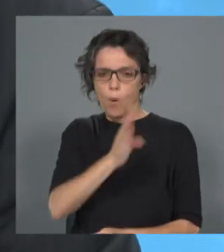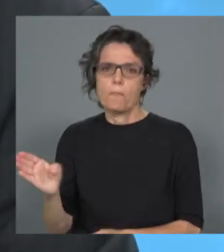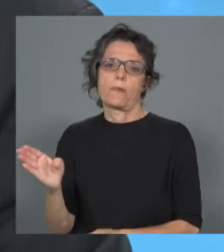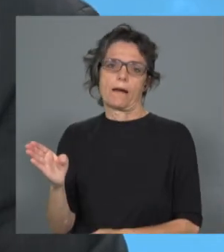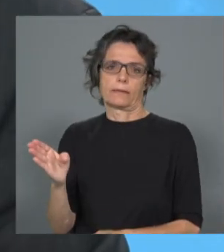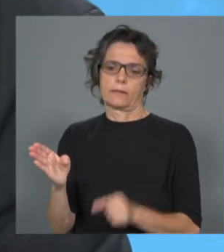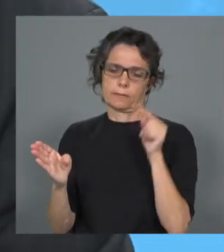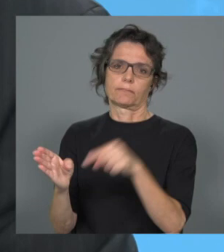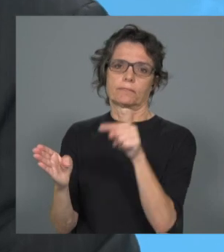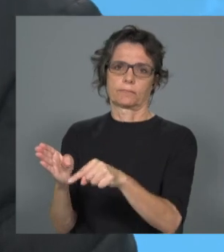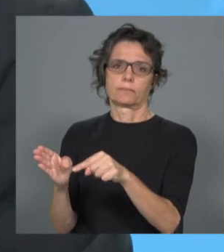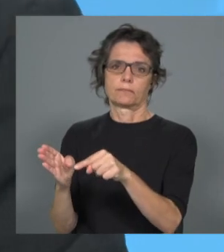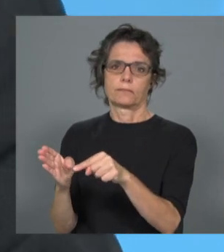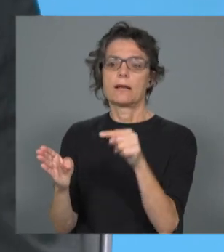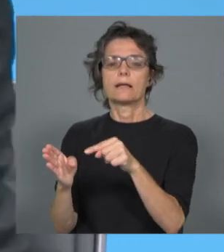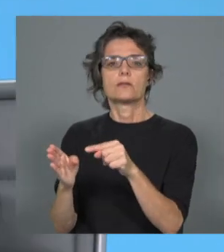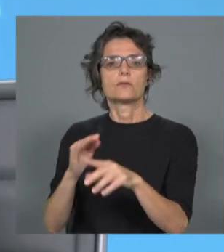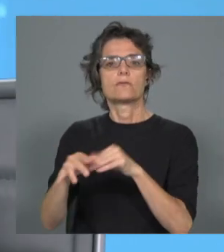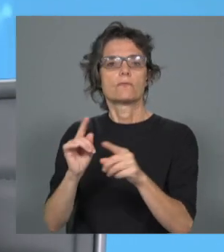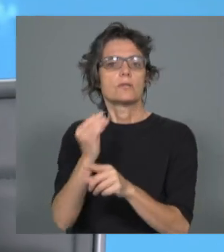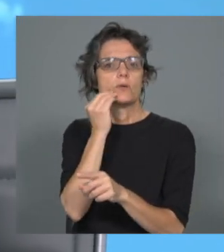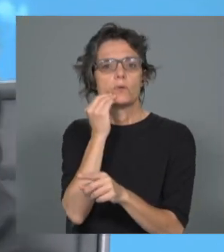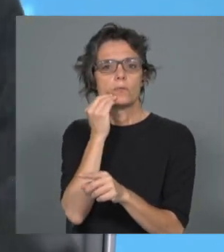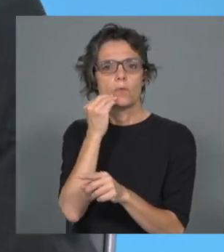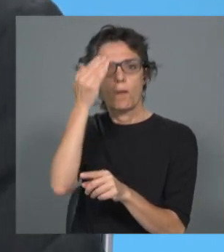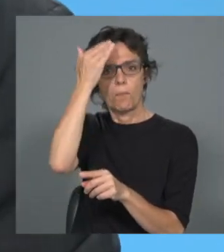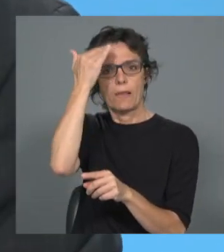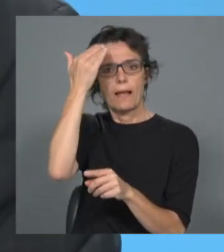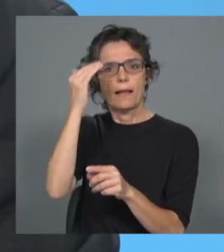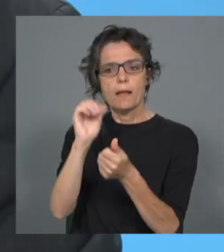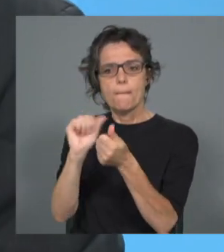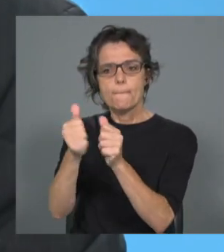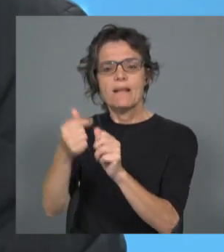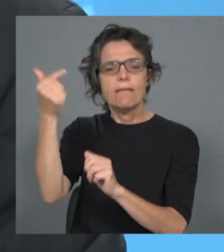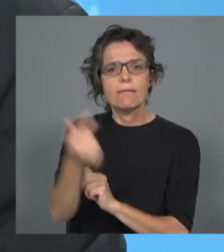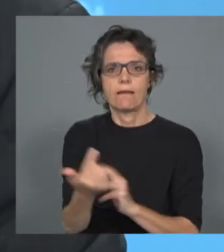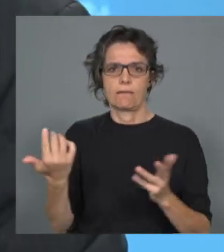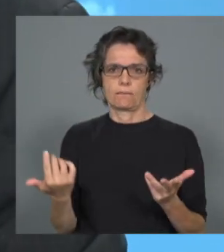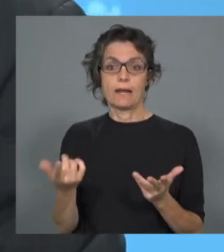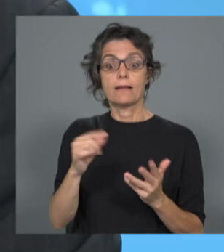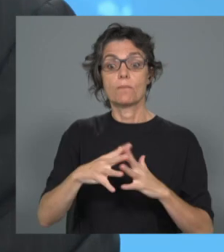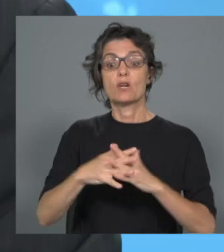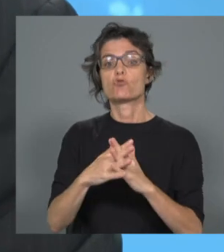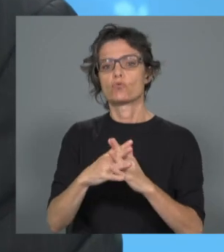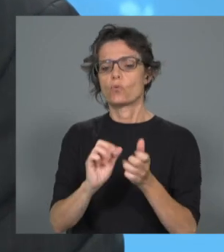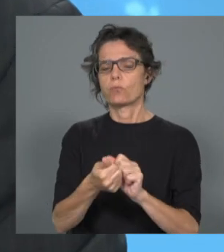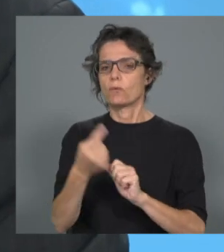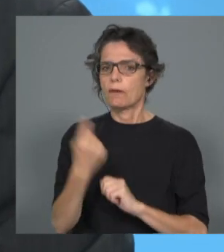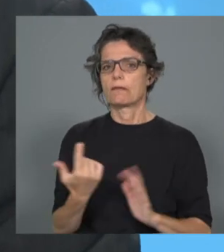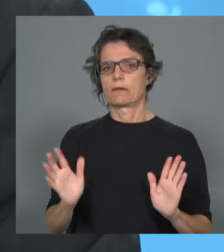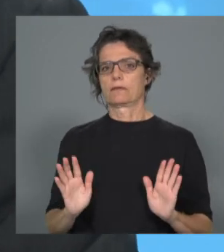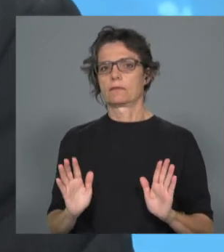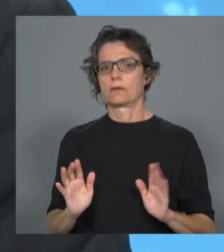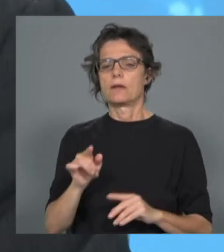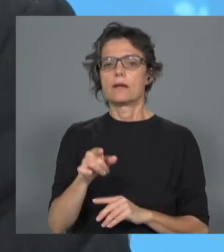que exige mudanças de mentalidades, e também, depois, a nível de estruturas. E depois há um outro problema que